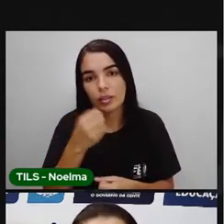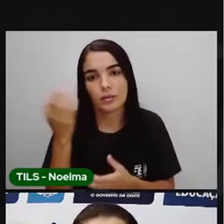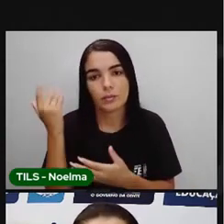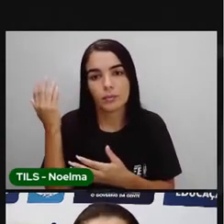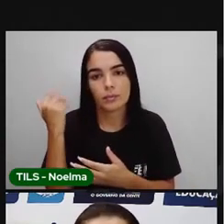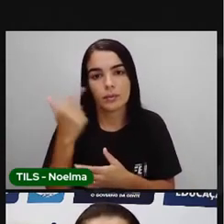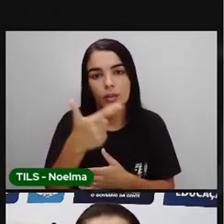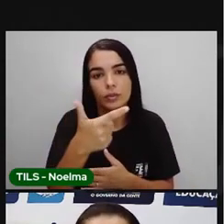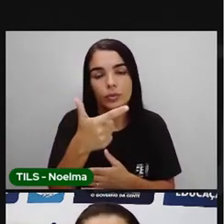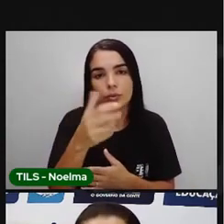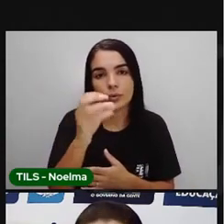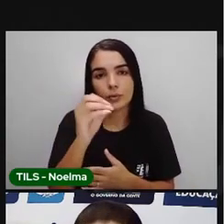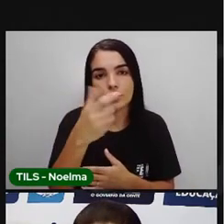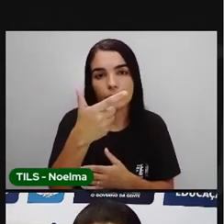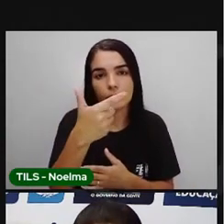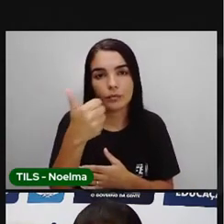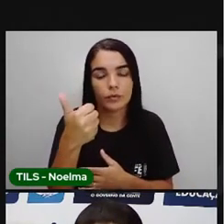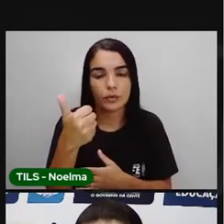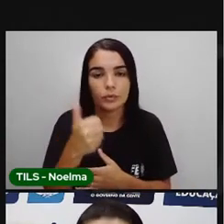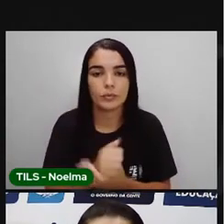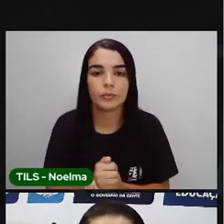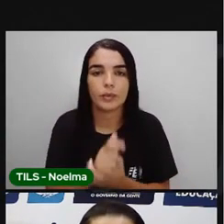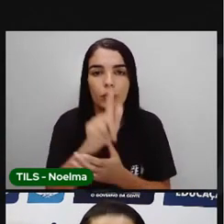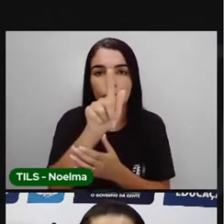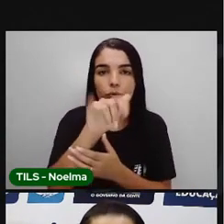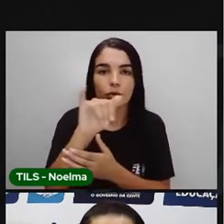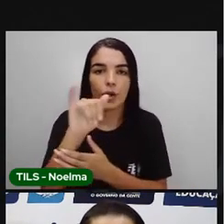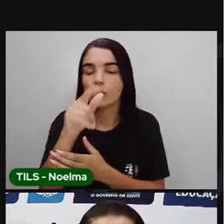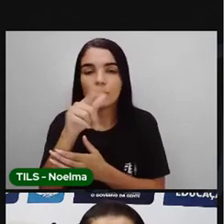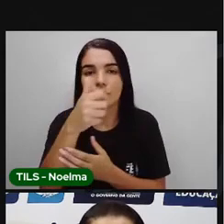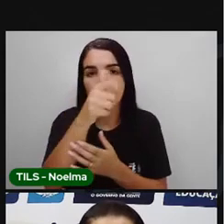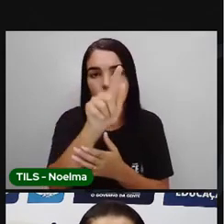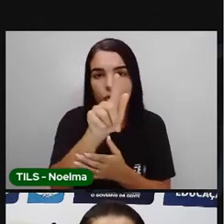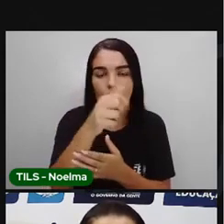de 2021 pelo G1.